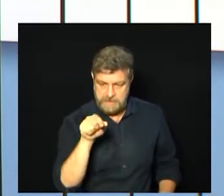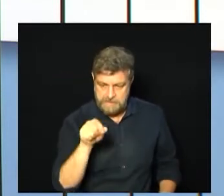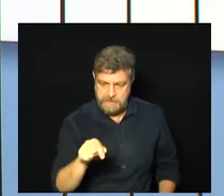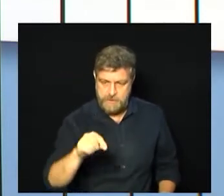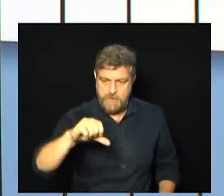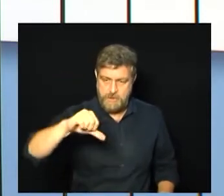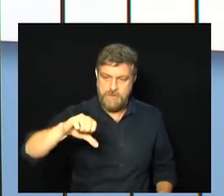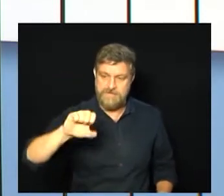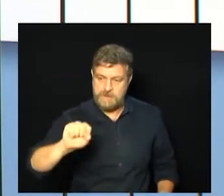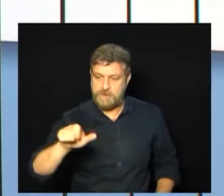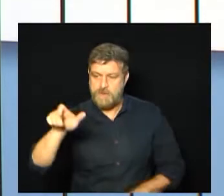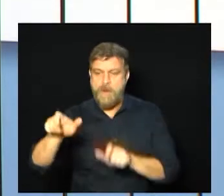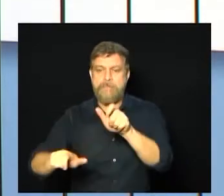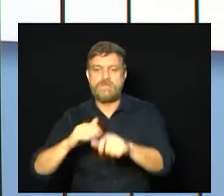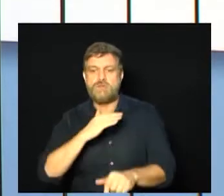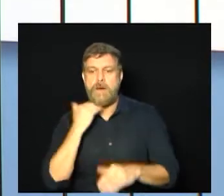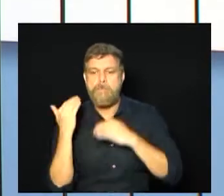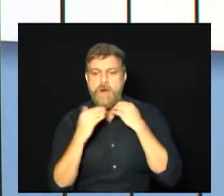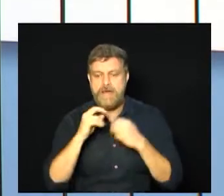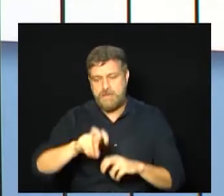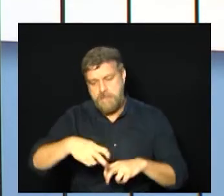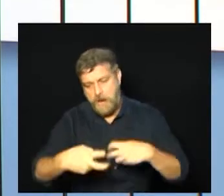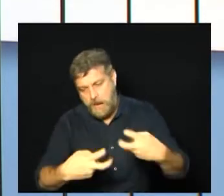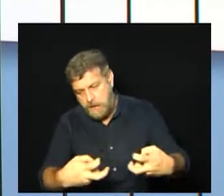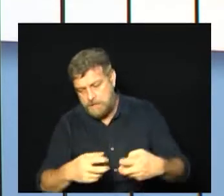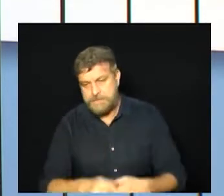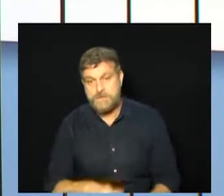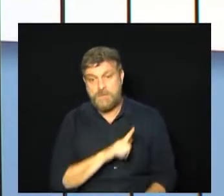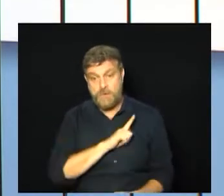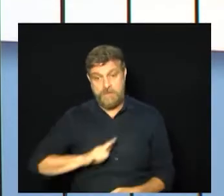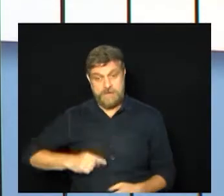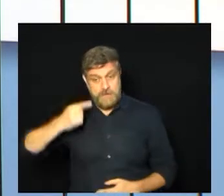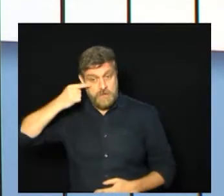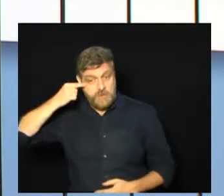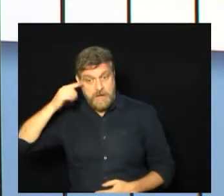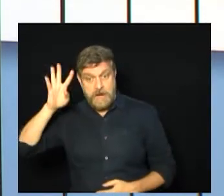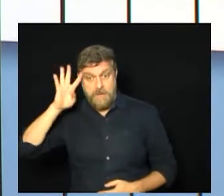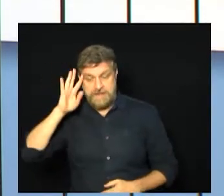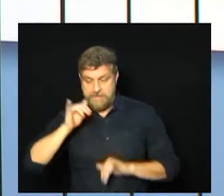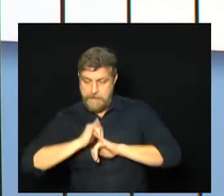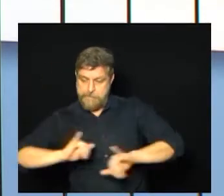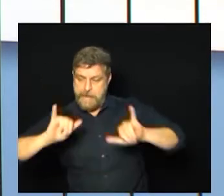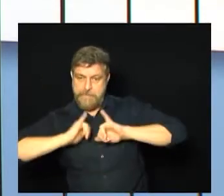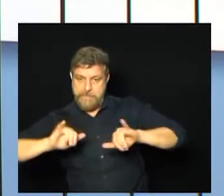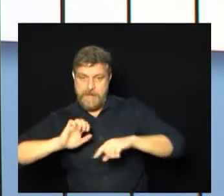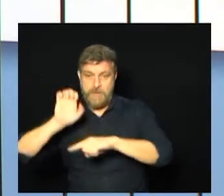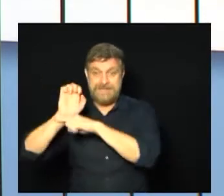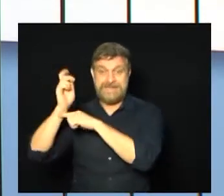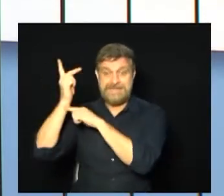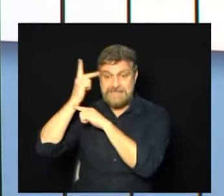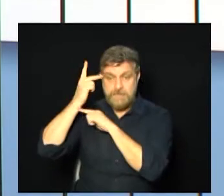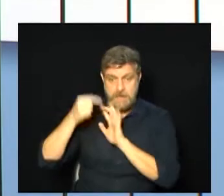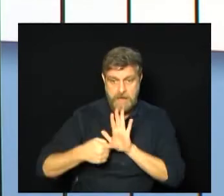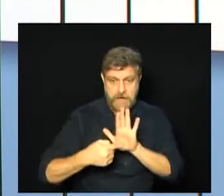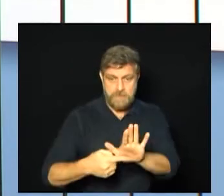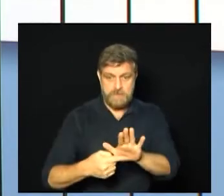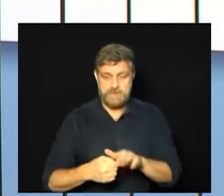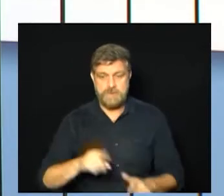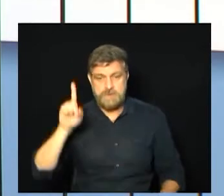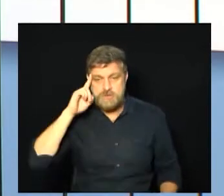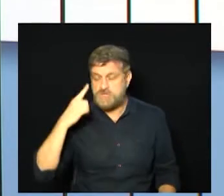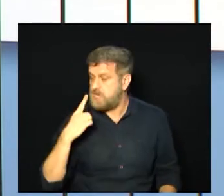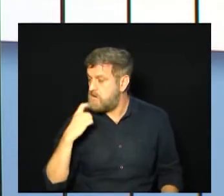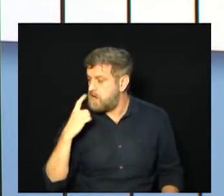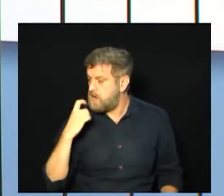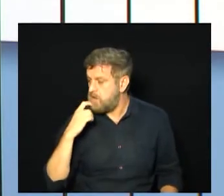152.098 óbitos. E o governador anunciou nesta quarta-feira que o estado de São Paulo registrou, no feriado de